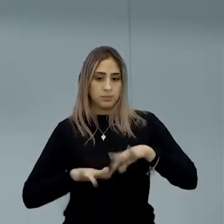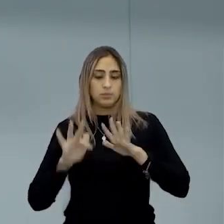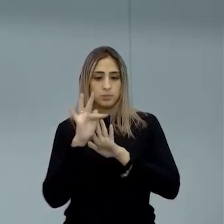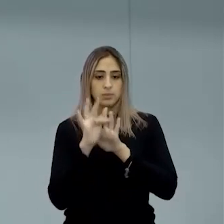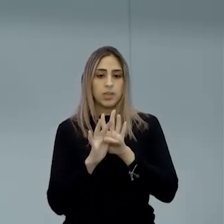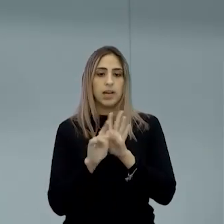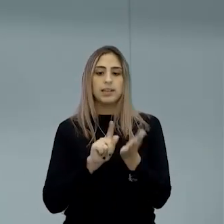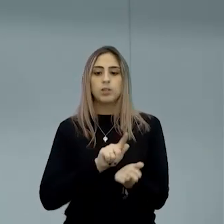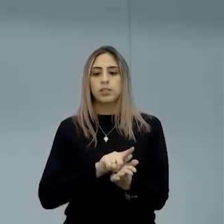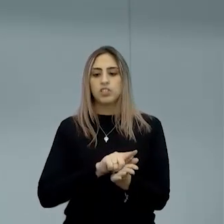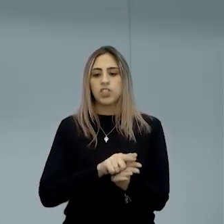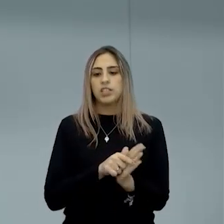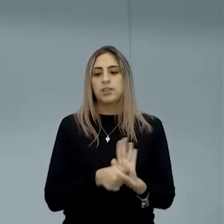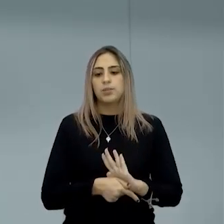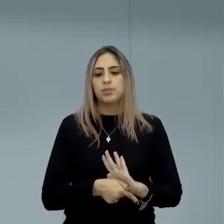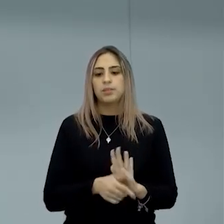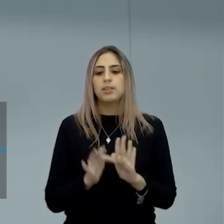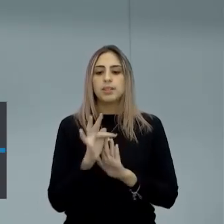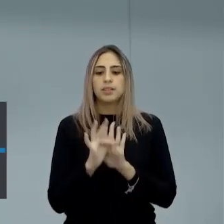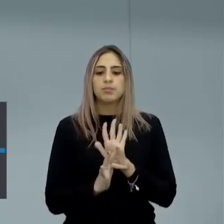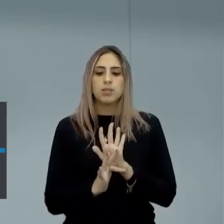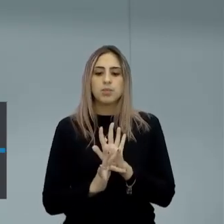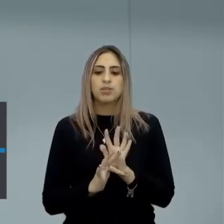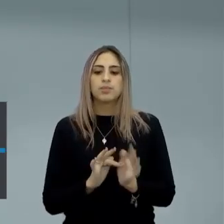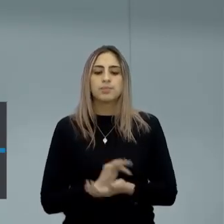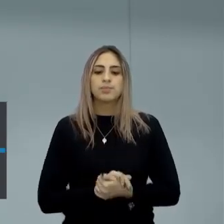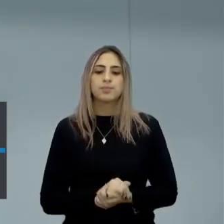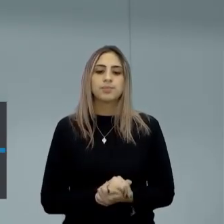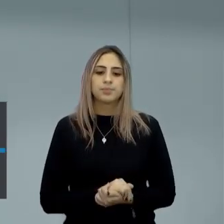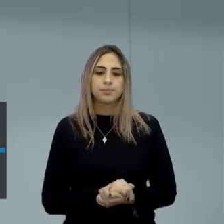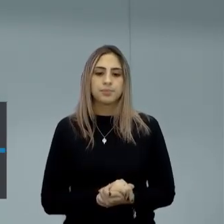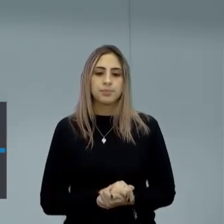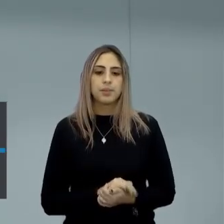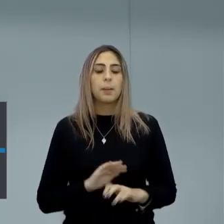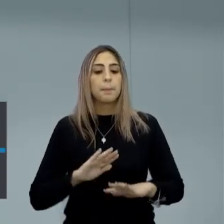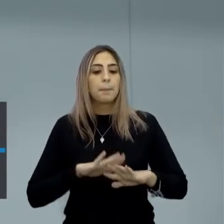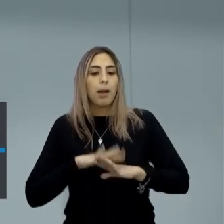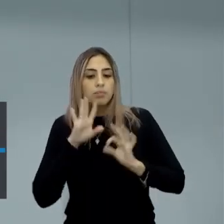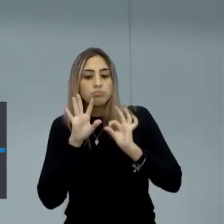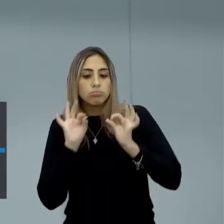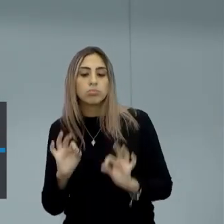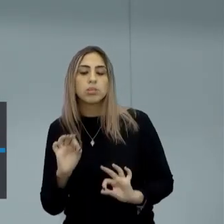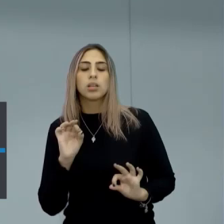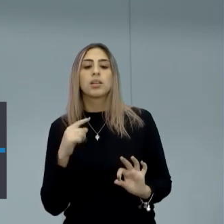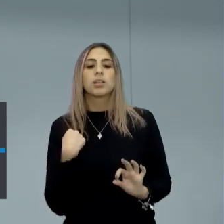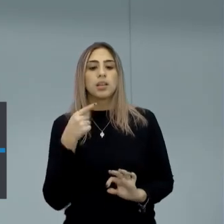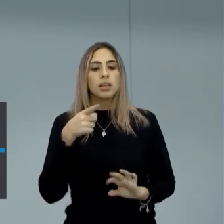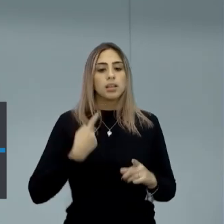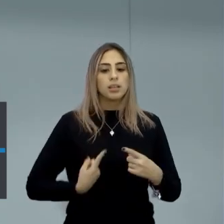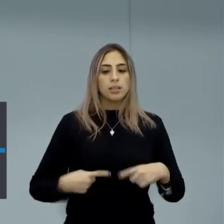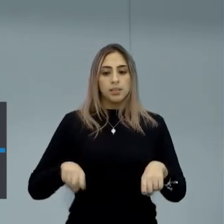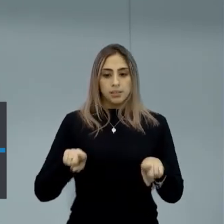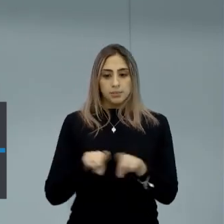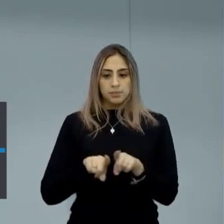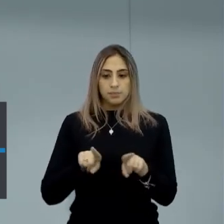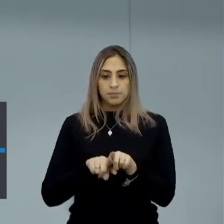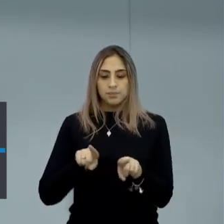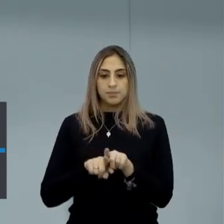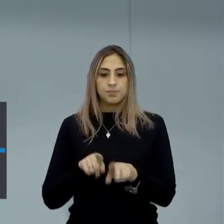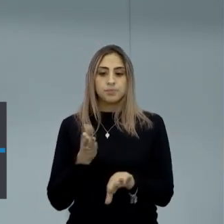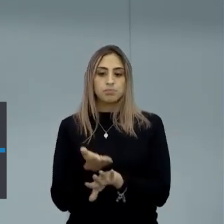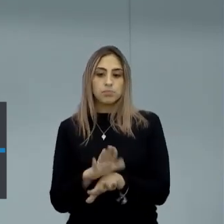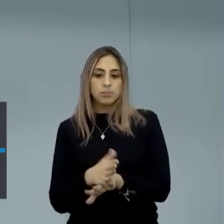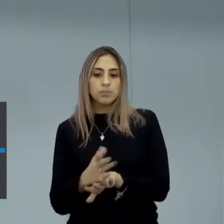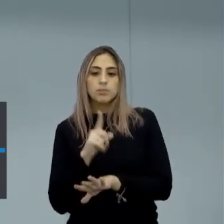um gênero textual da oralidade, mas certamente ele também seja híbrido